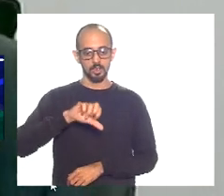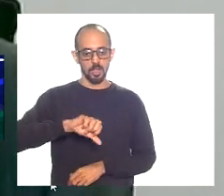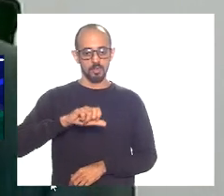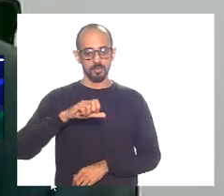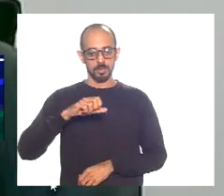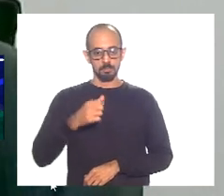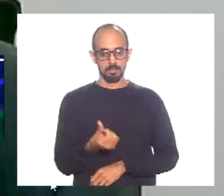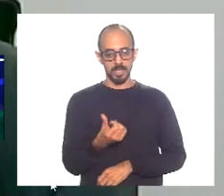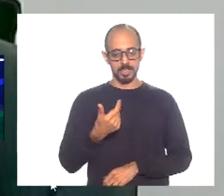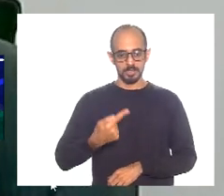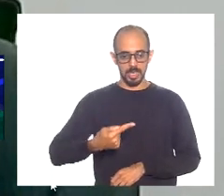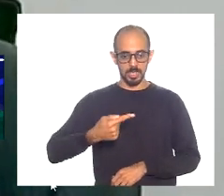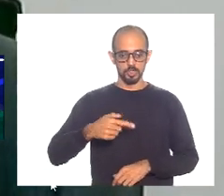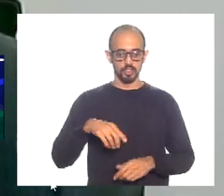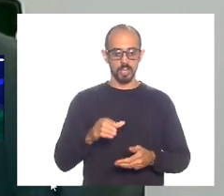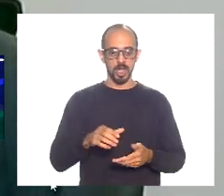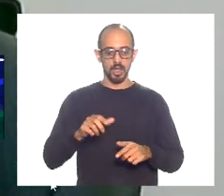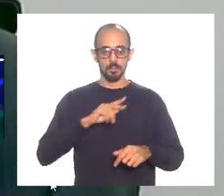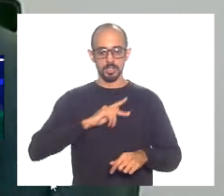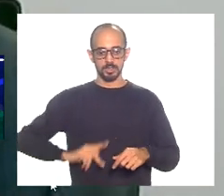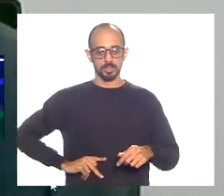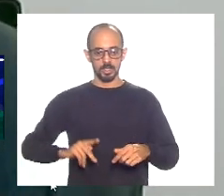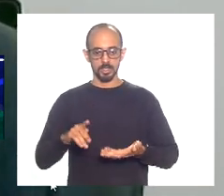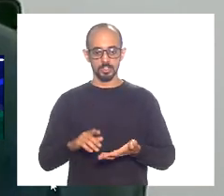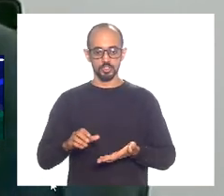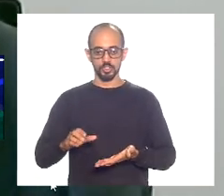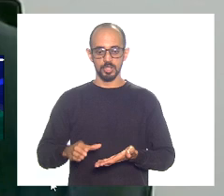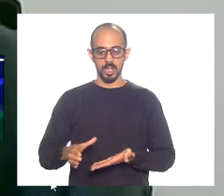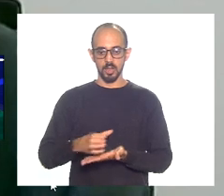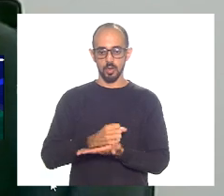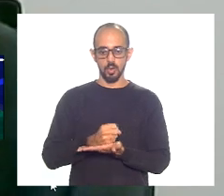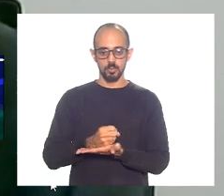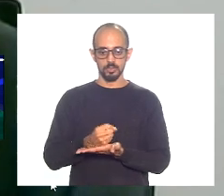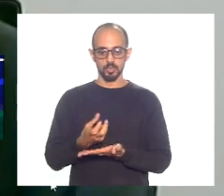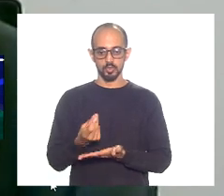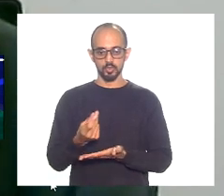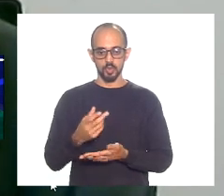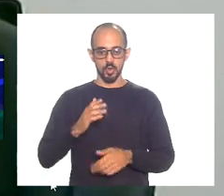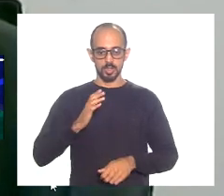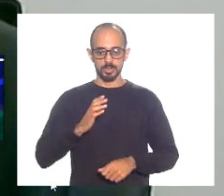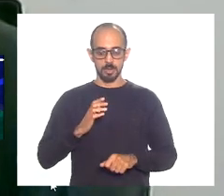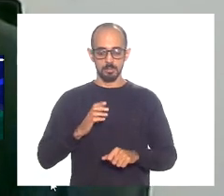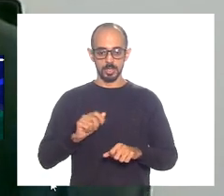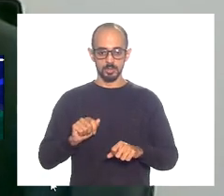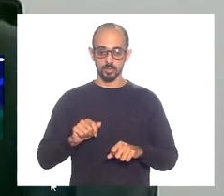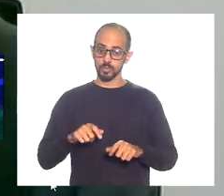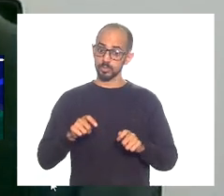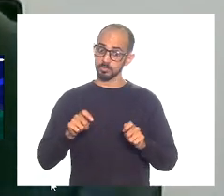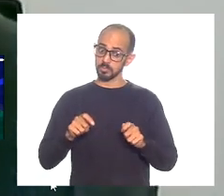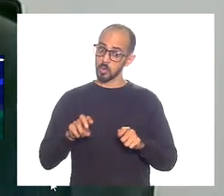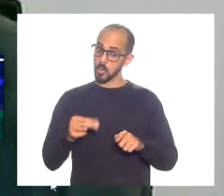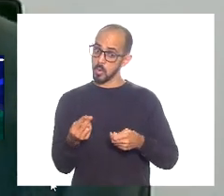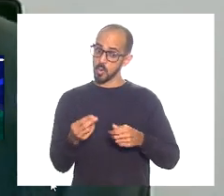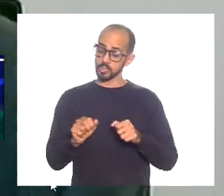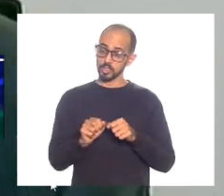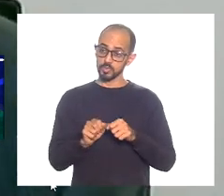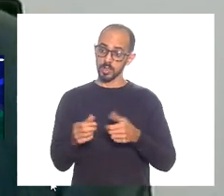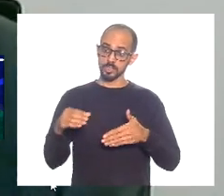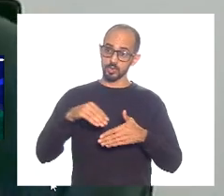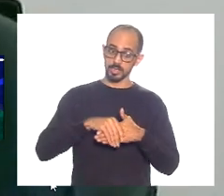do nosso presidente da Comissão de Orçamento, deputado Márcio Canella. Presidente... Não há outra coisa a fazer, a não ser a anexação ao